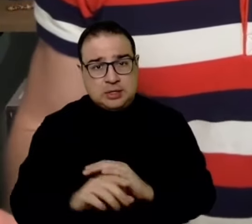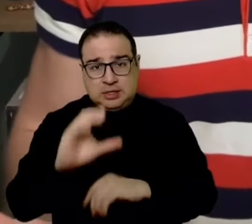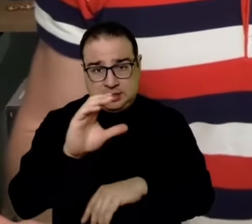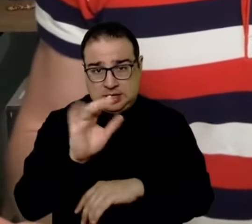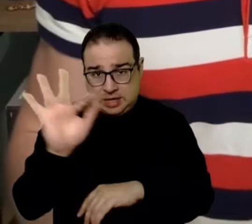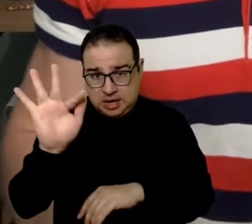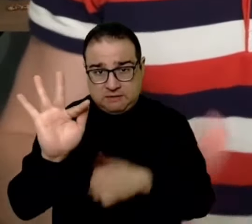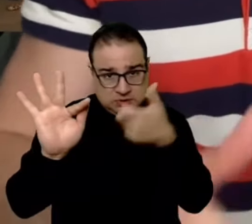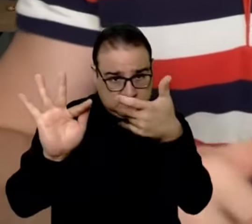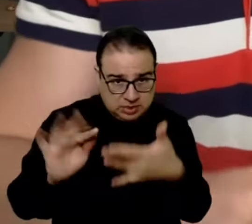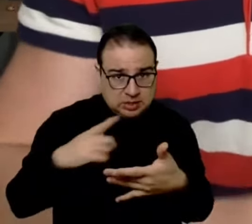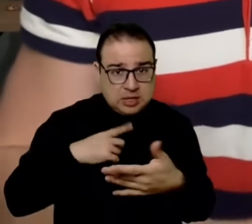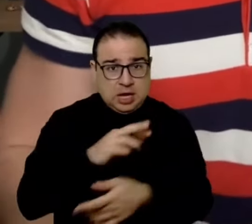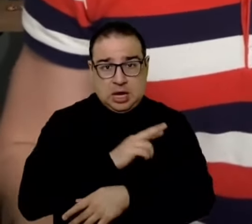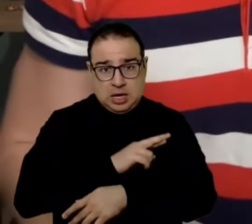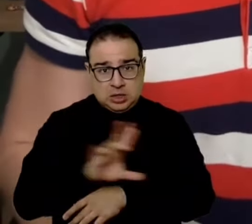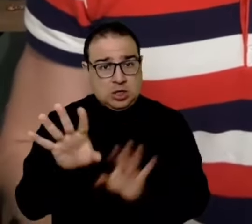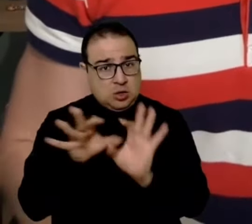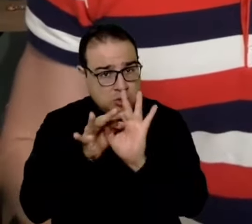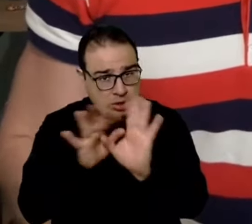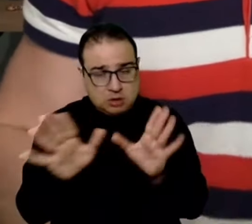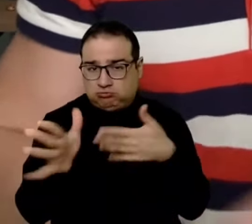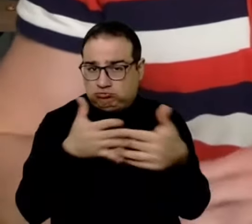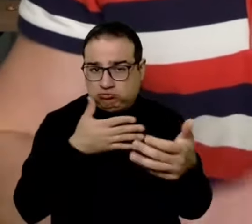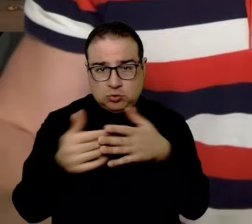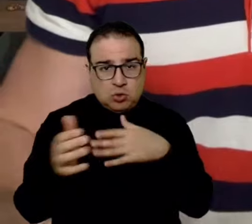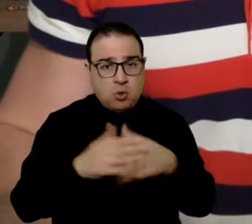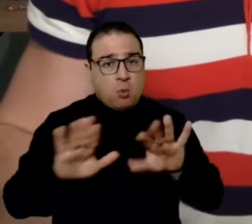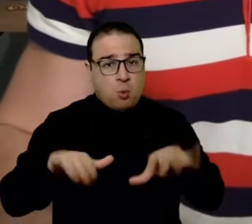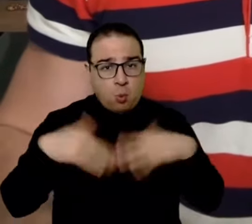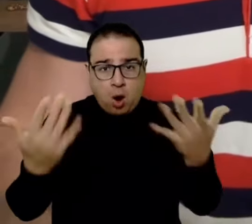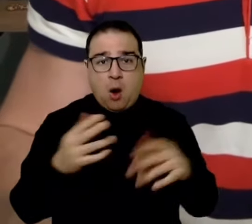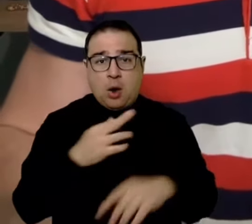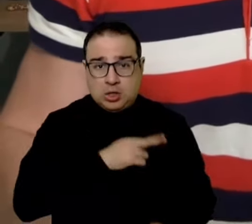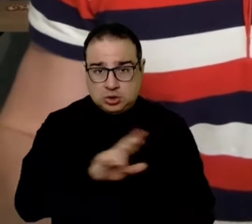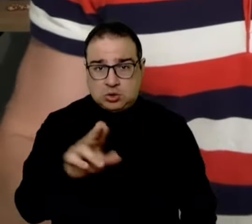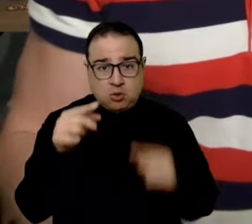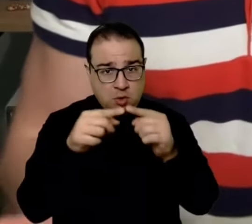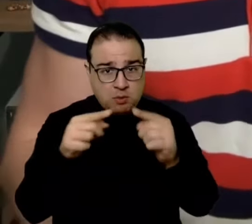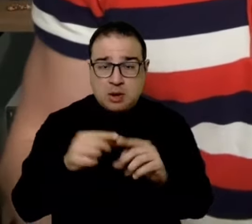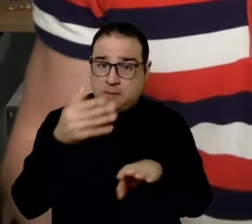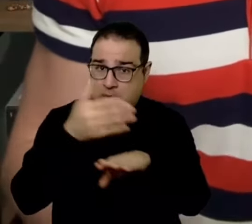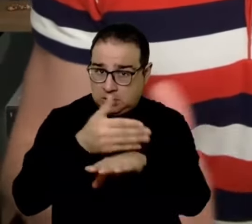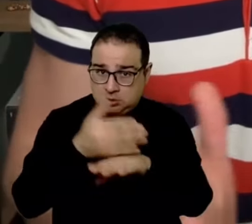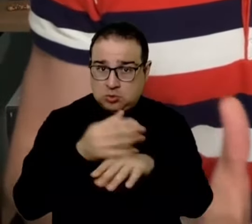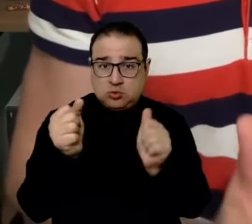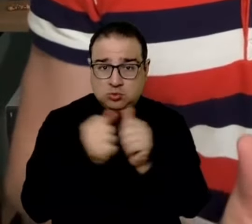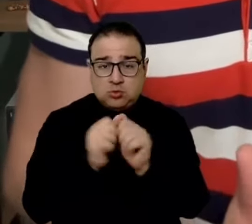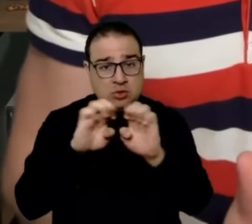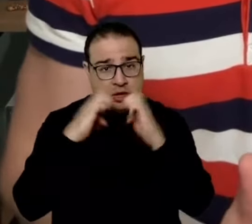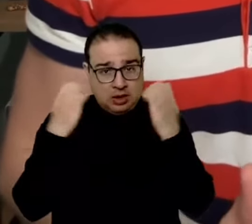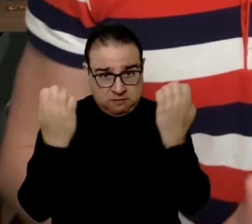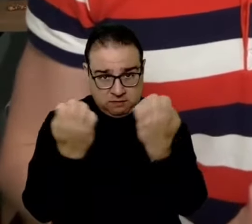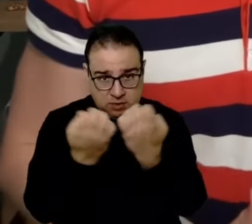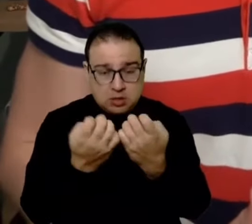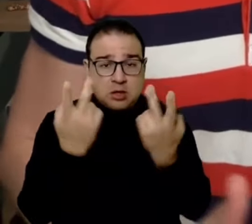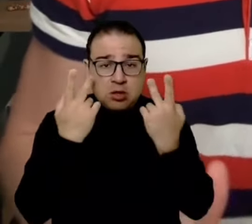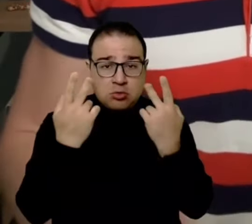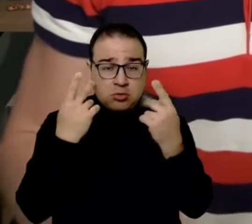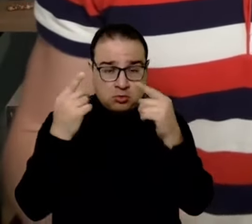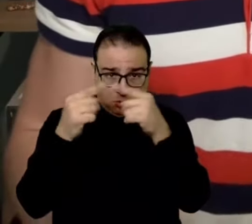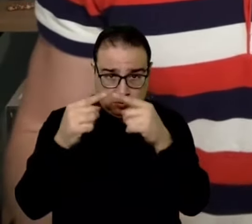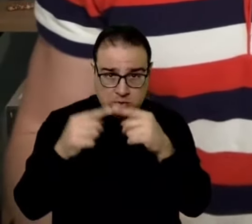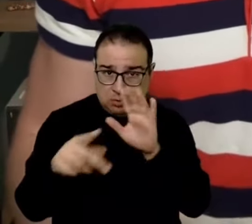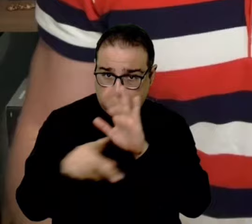a Constituição Federal garante a liberdade de religião, independente de qual seja, o que envolve a participação em eventos